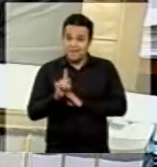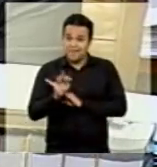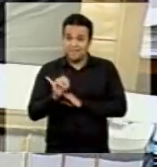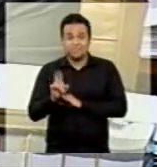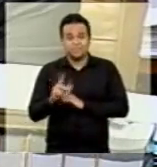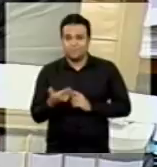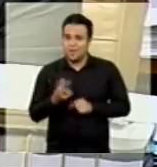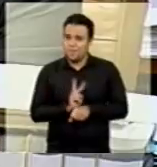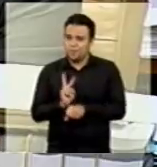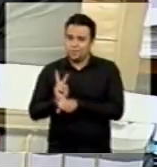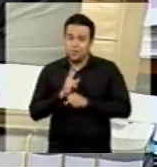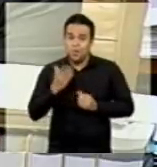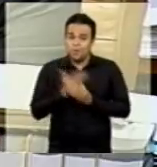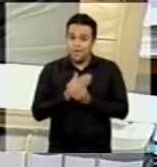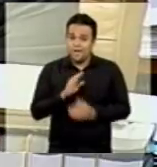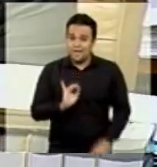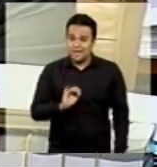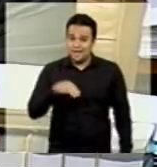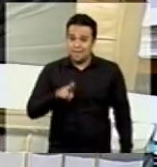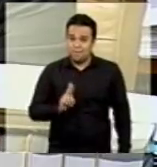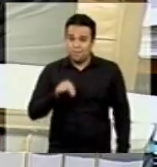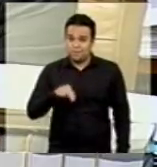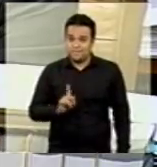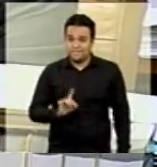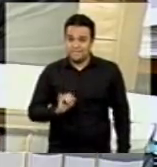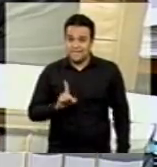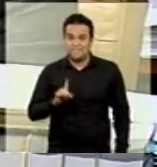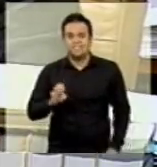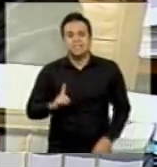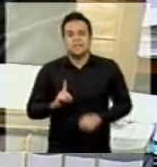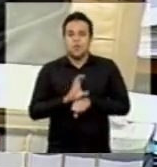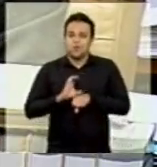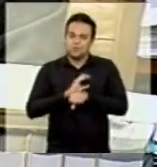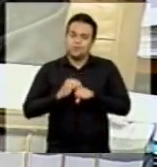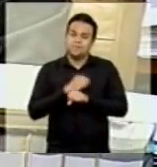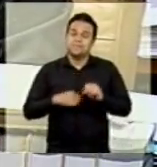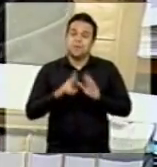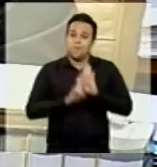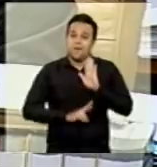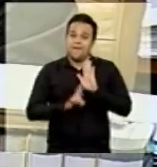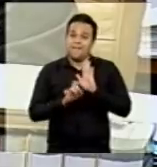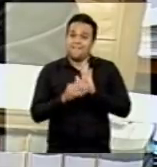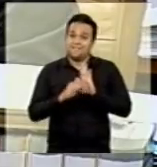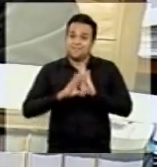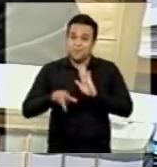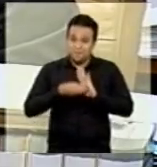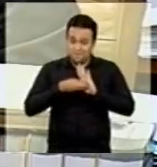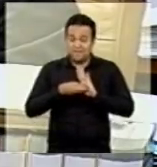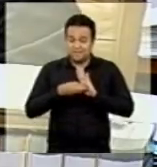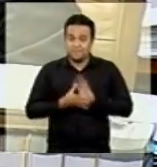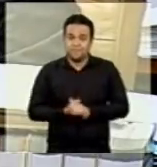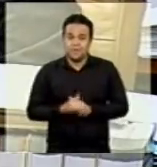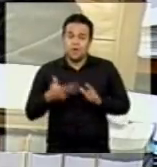o processo pela mencionada imunidade, exegese do artigo tal da Constituição na redação da emenda tal. E, em consequência,